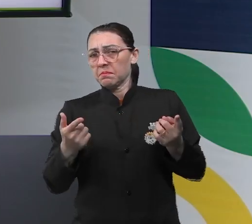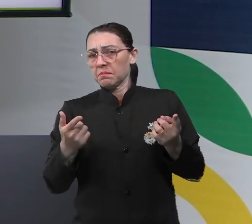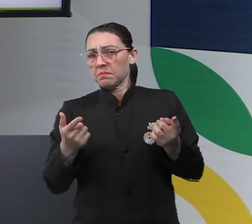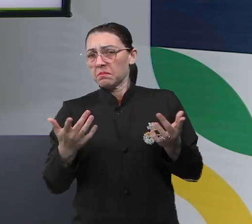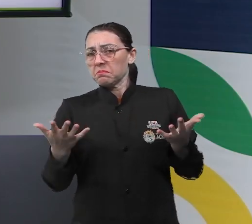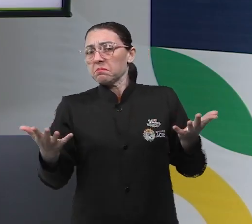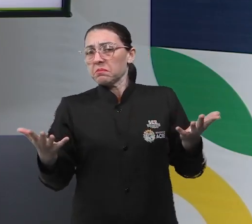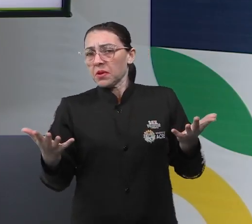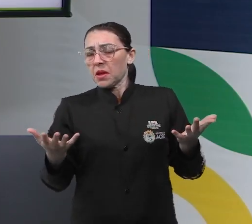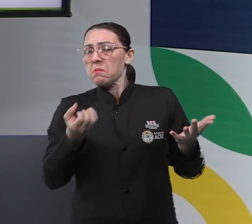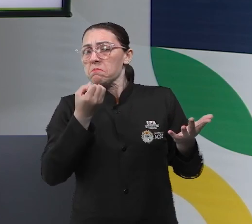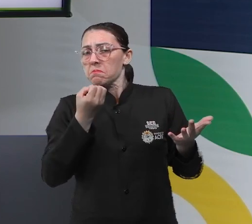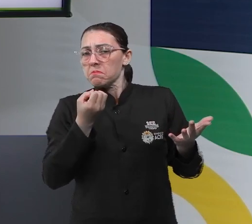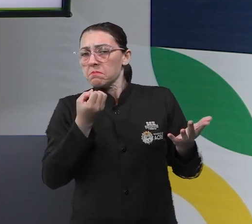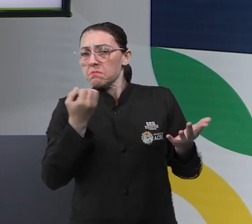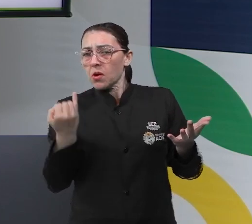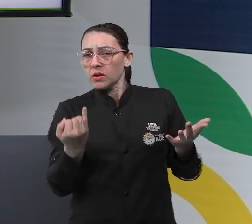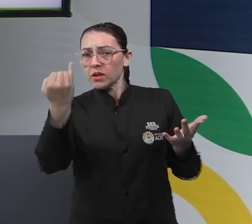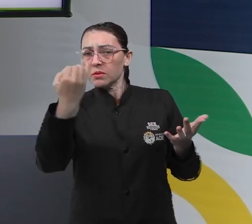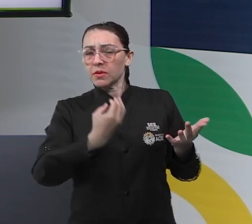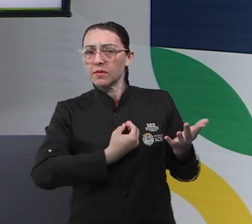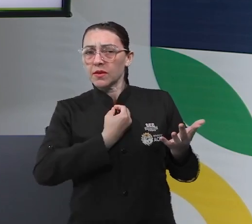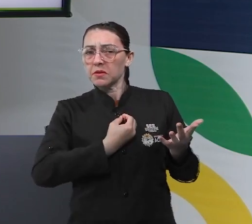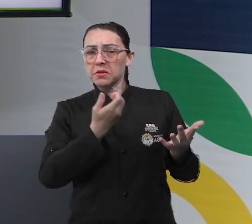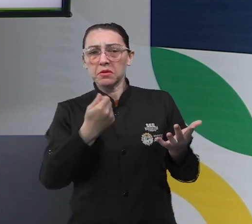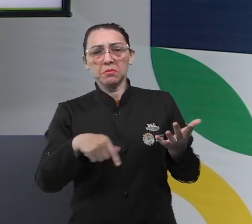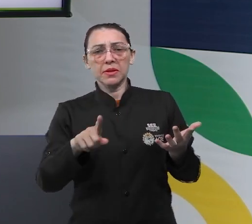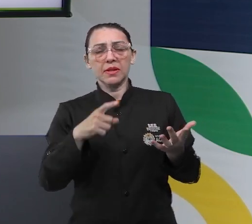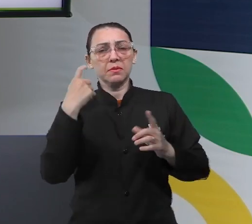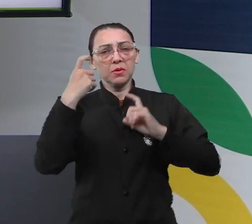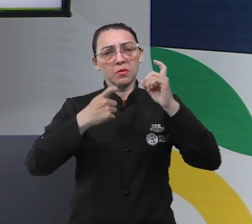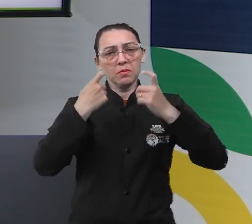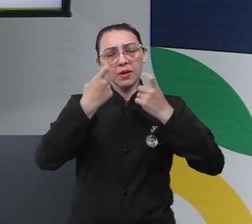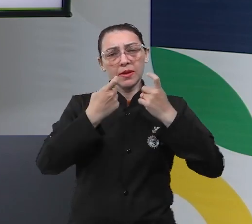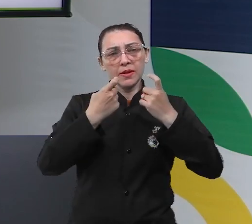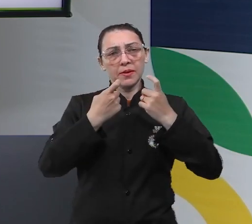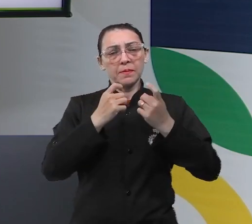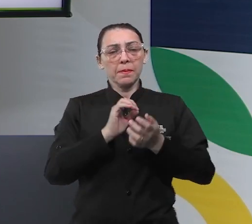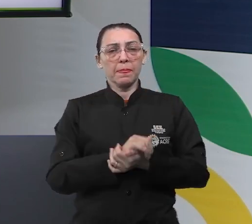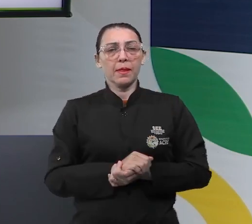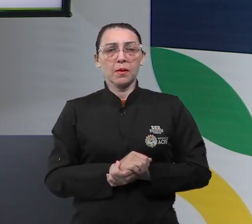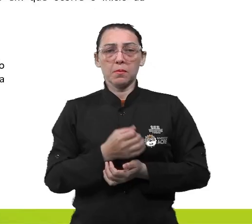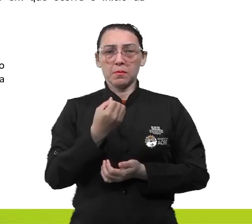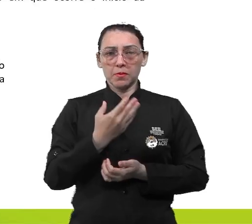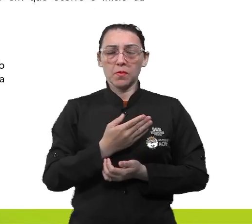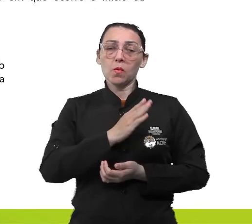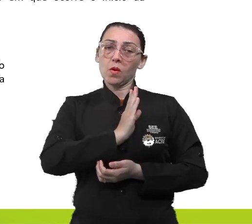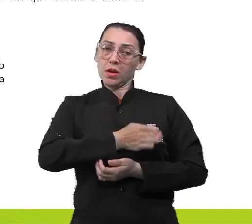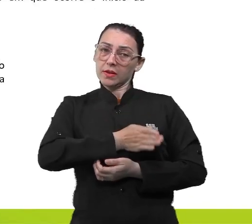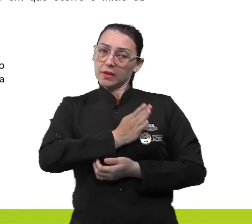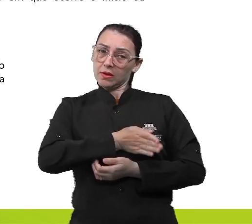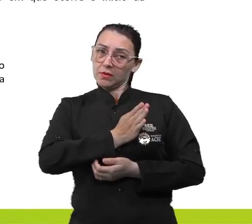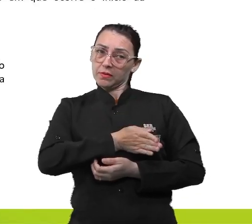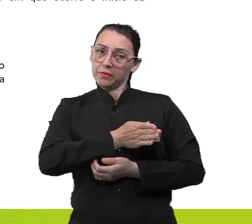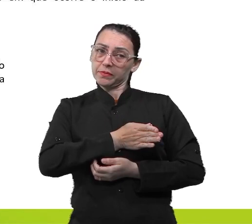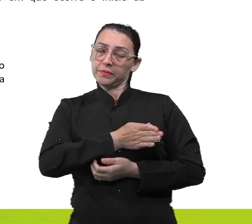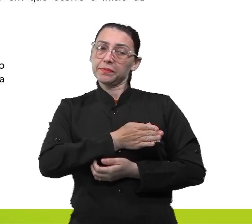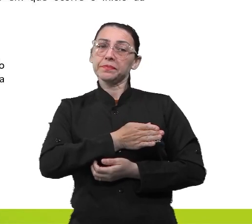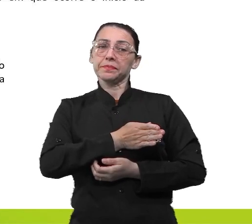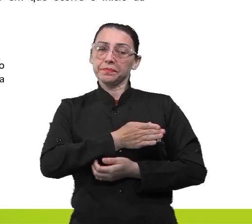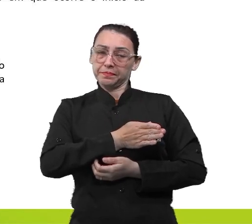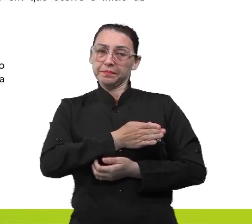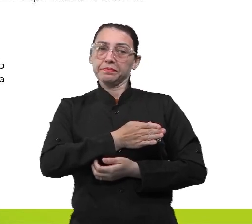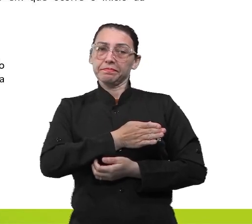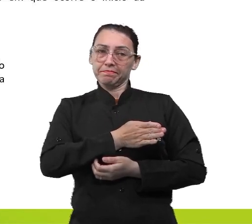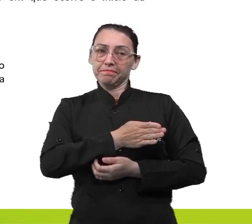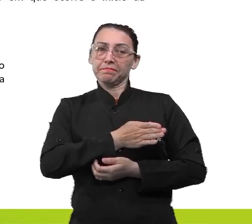Professora, quais são aqueles que são essenciais e quais que não são essenciais? No caso dos essenciais, temos o coração. É claro, é óbvio,